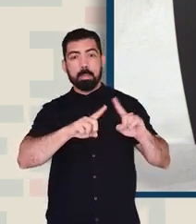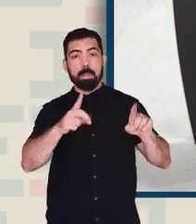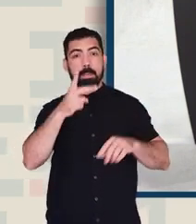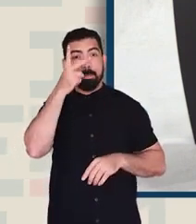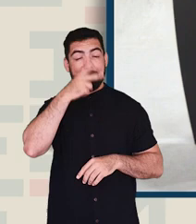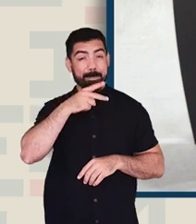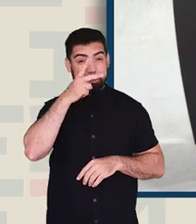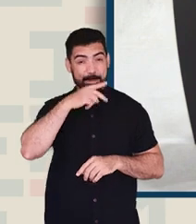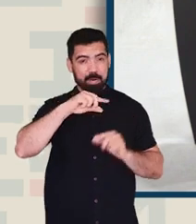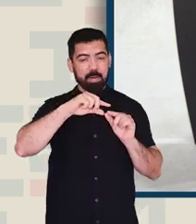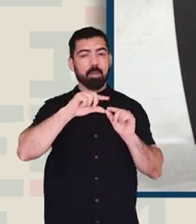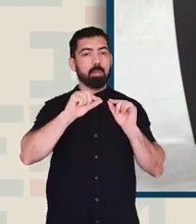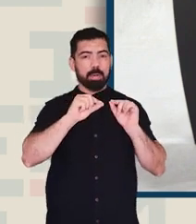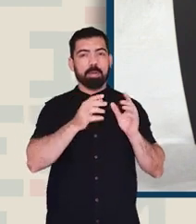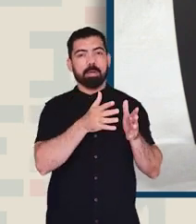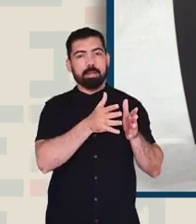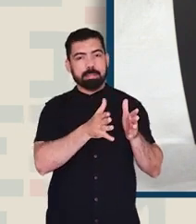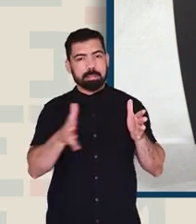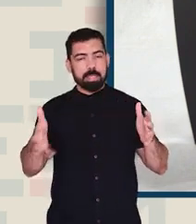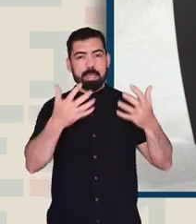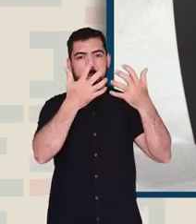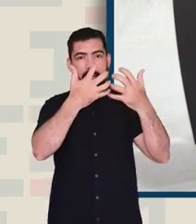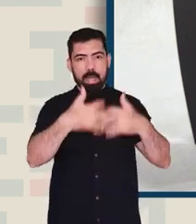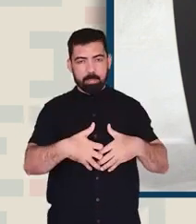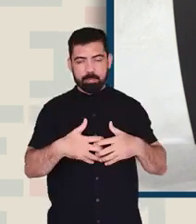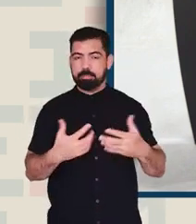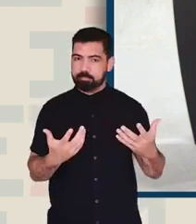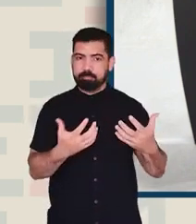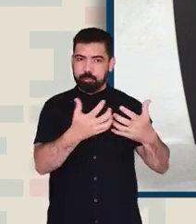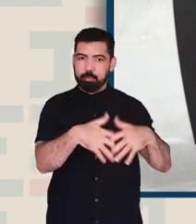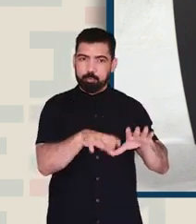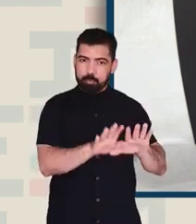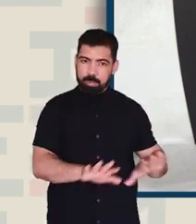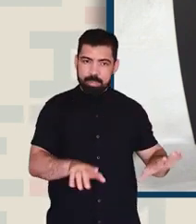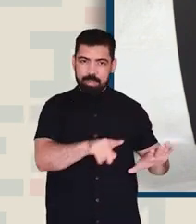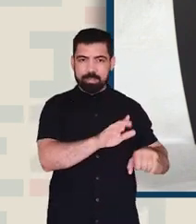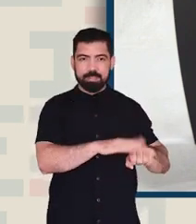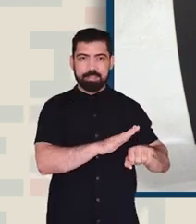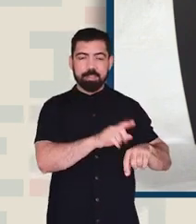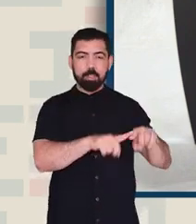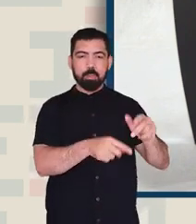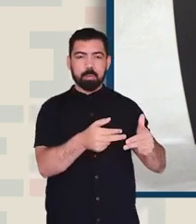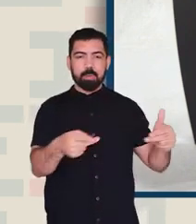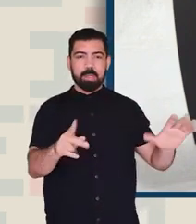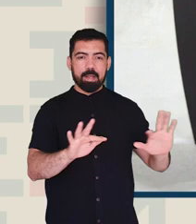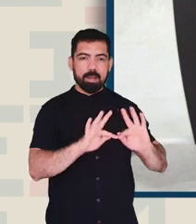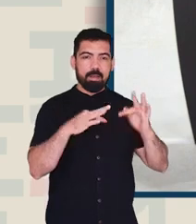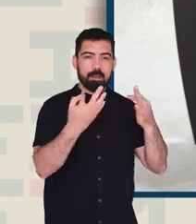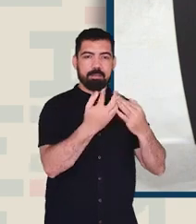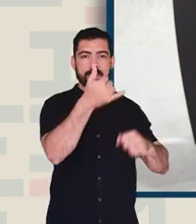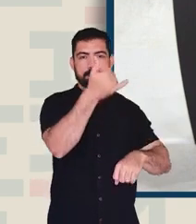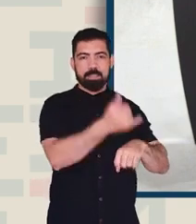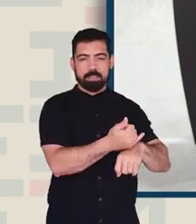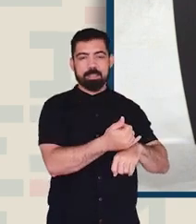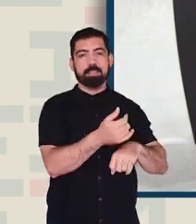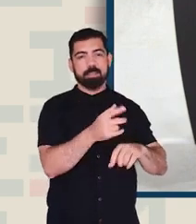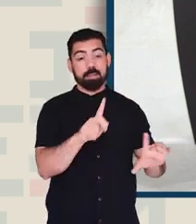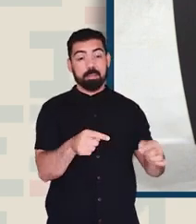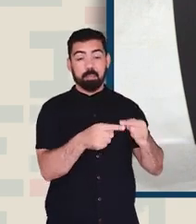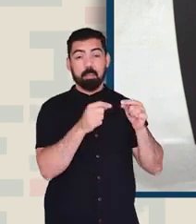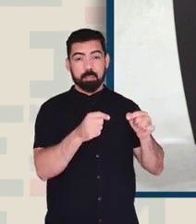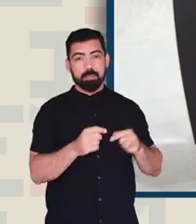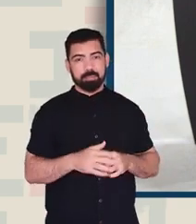sequência que eu toquei aqui no instrumento natural. Então é assim que funcionam os instrumentos da família dos metais com relação a